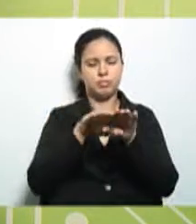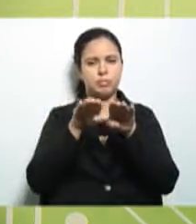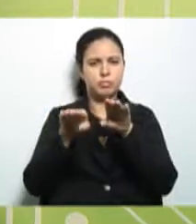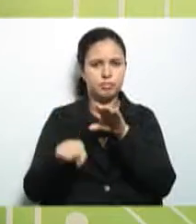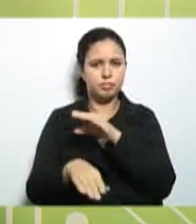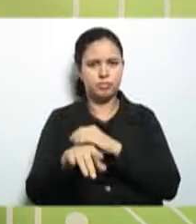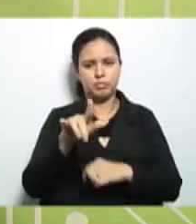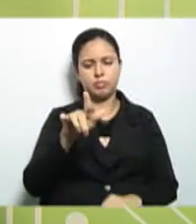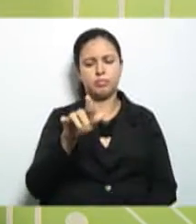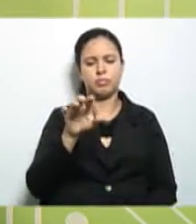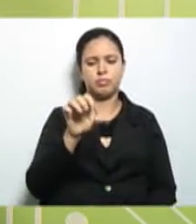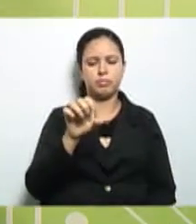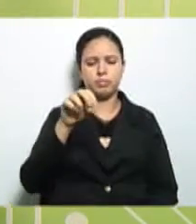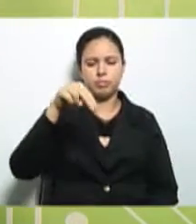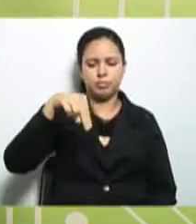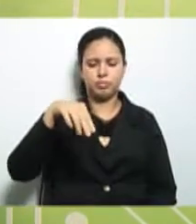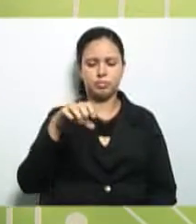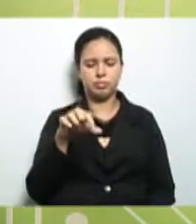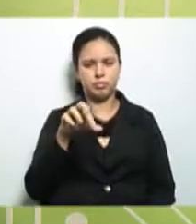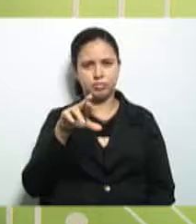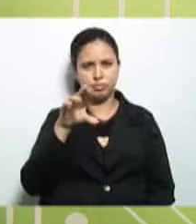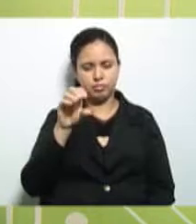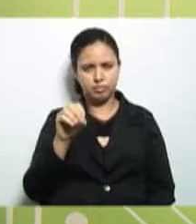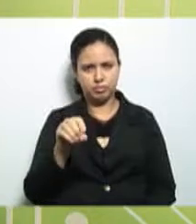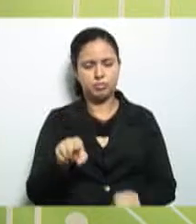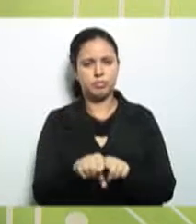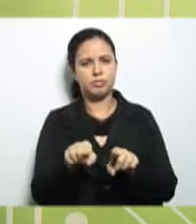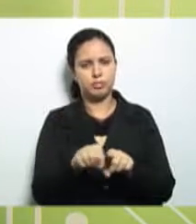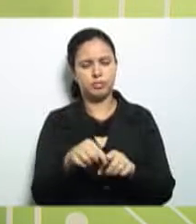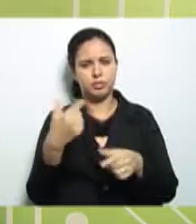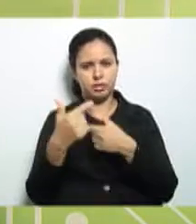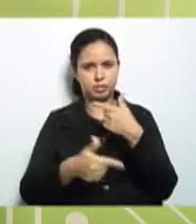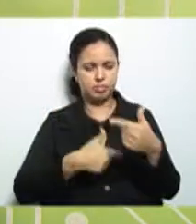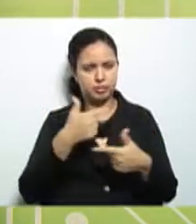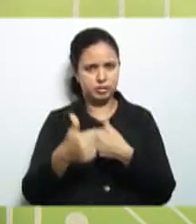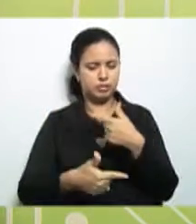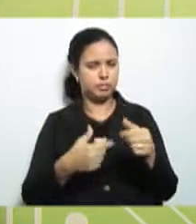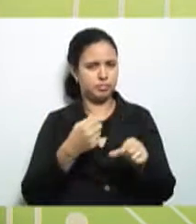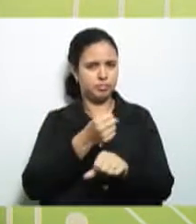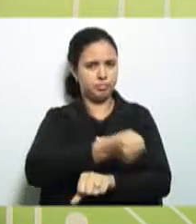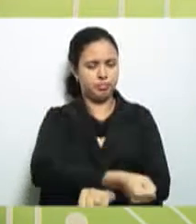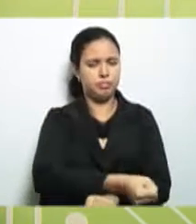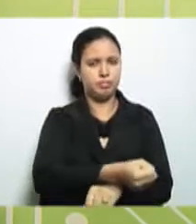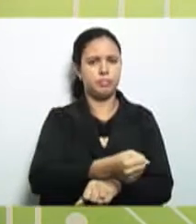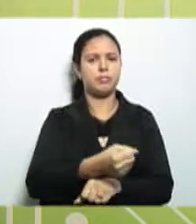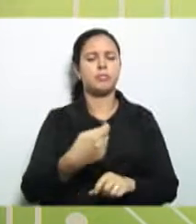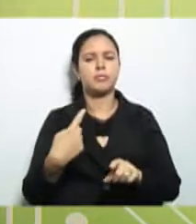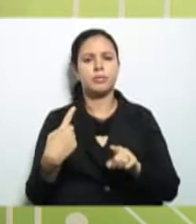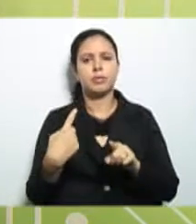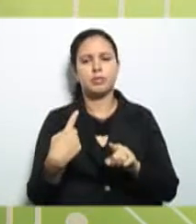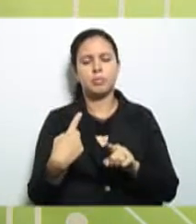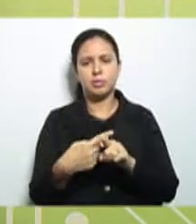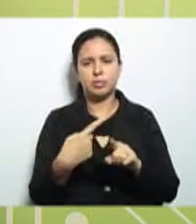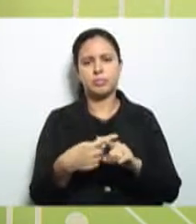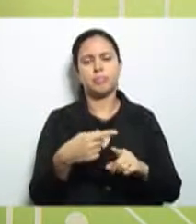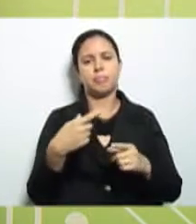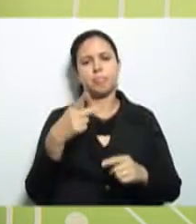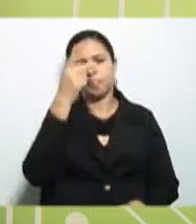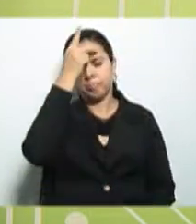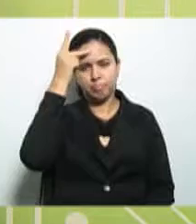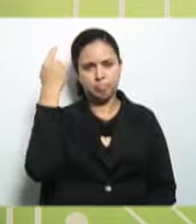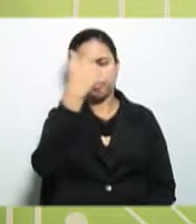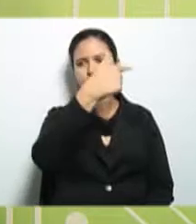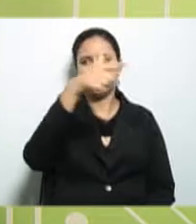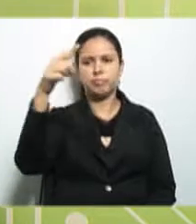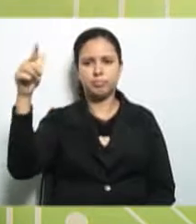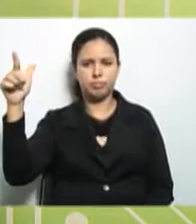de gênero e sobre o trabalho análogo à escravidão, para que mais pessoas possam conhecer esse tema e que a